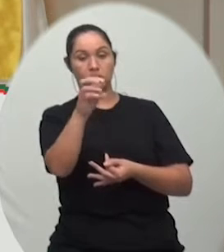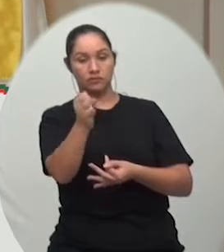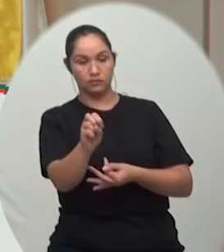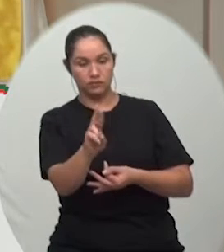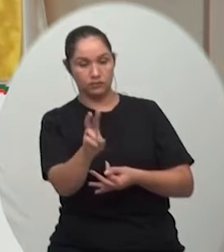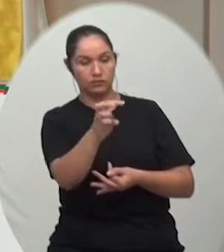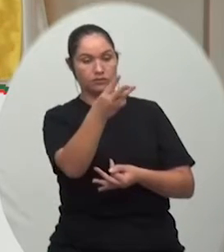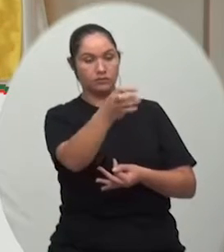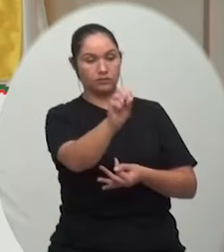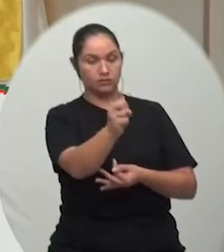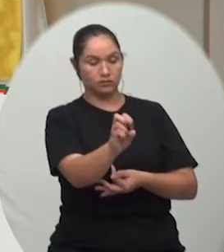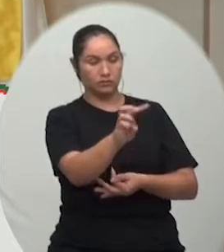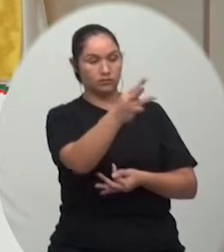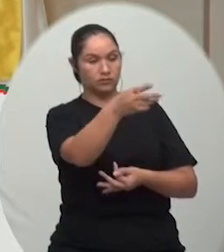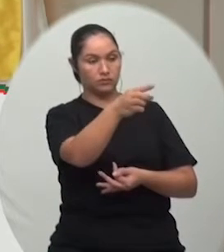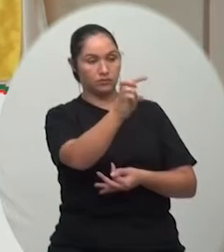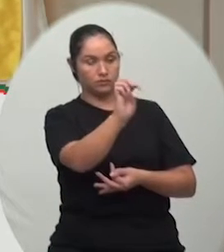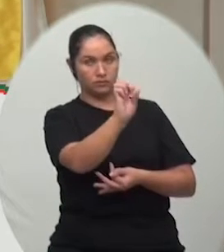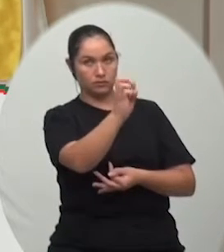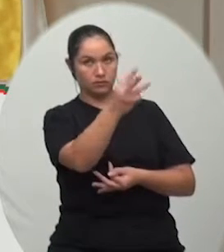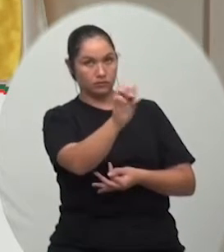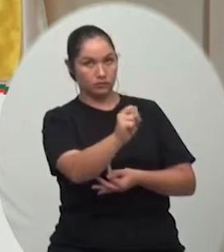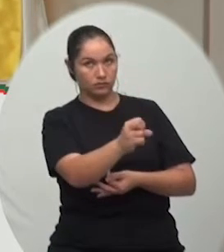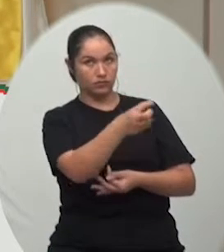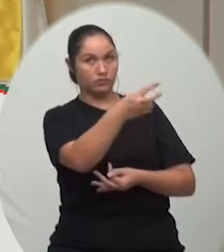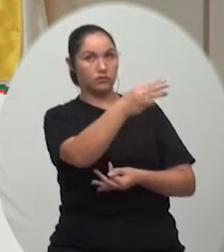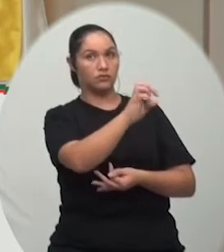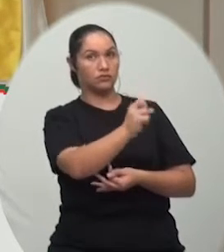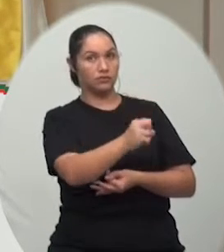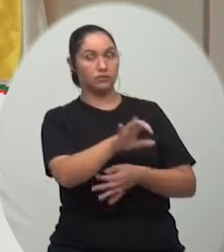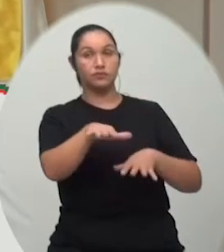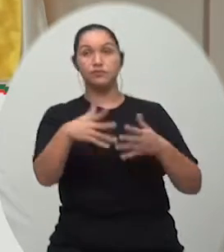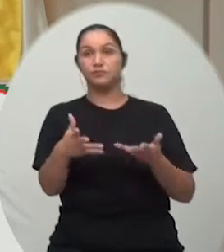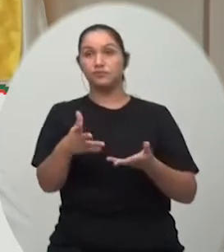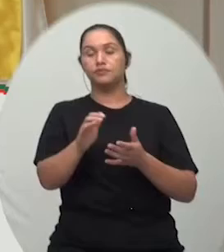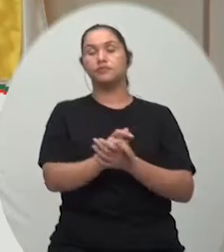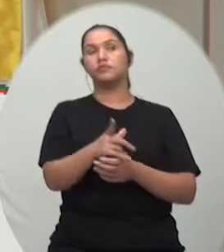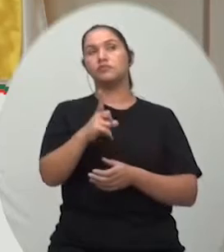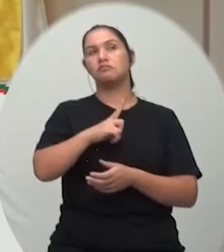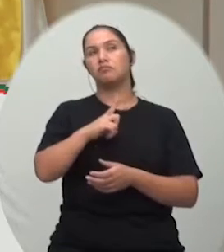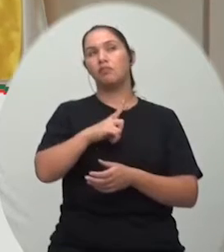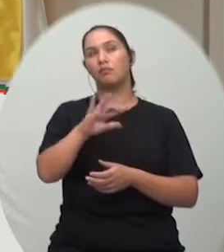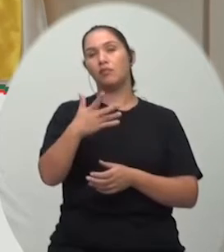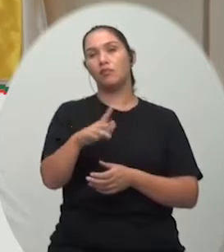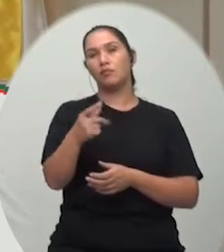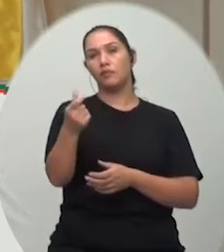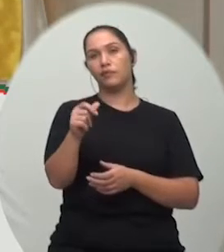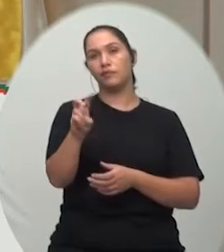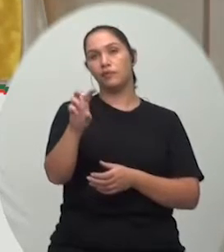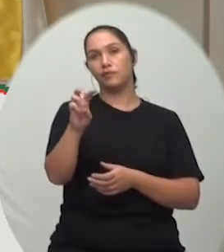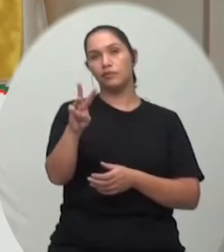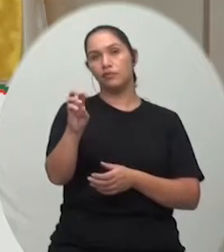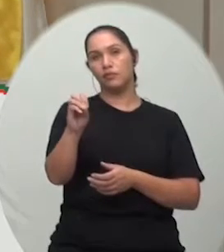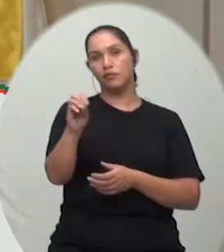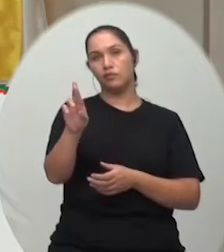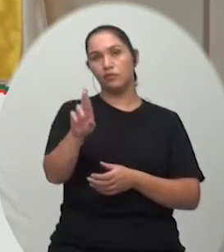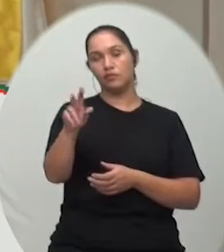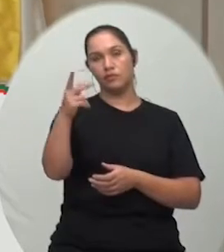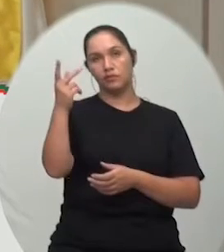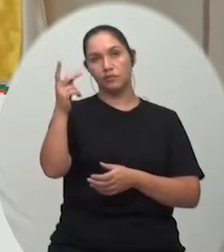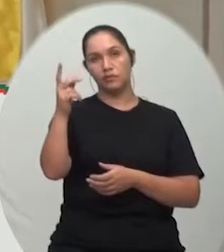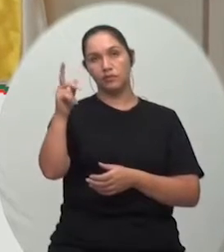para esse programa um orçamento próximo de R$ 30.000 por mês. Então, cerca de 200 famílias recebem